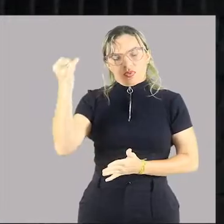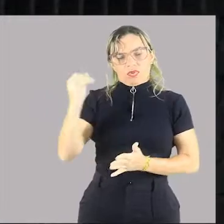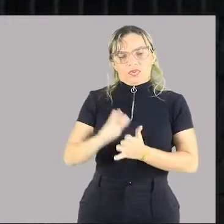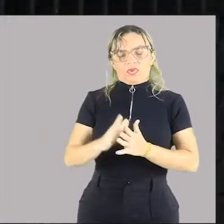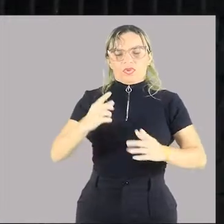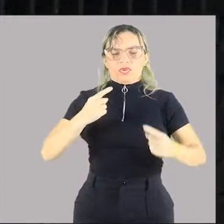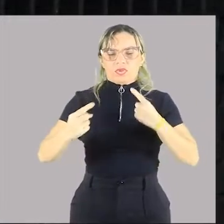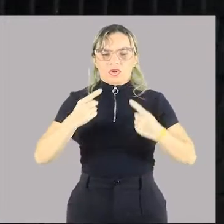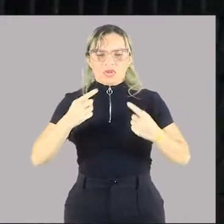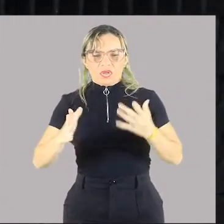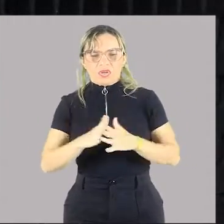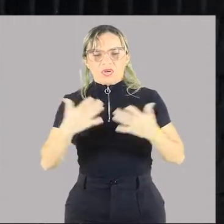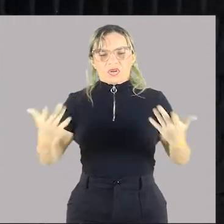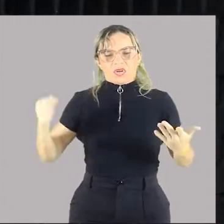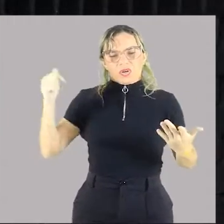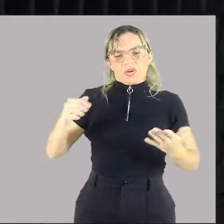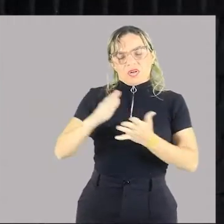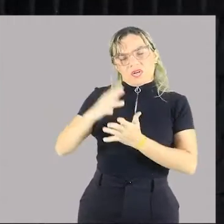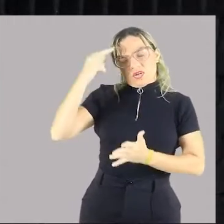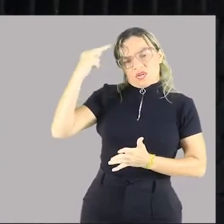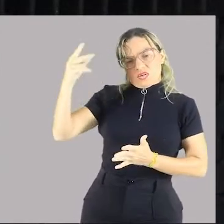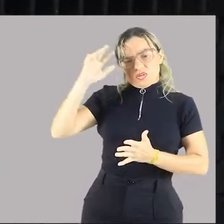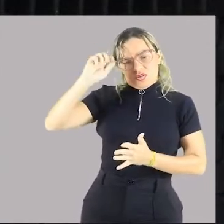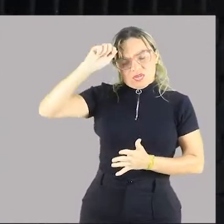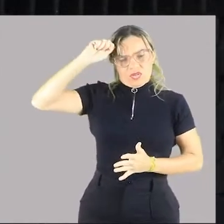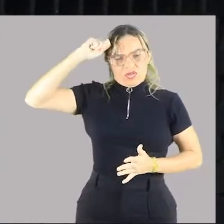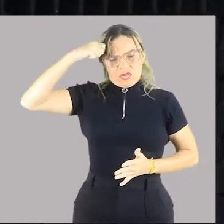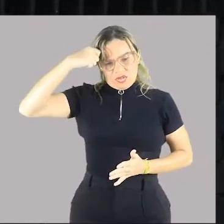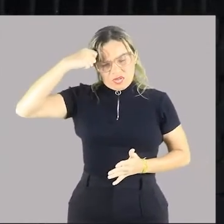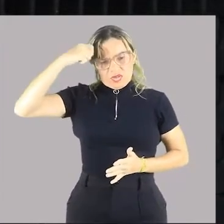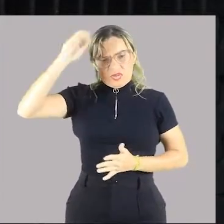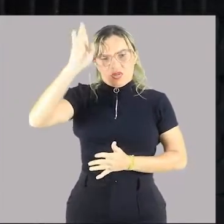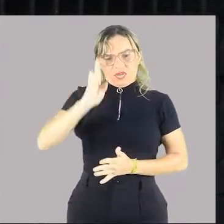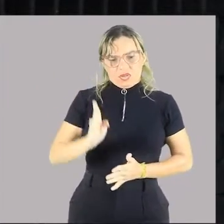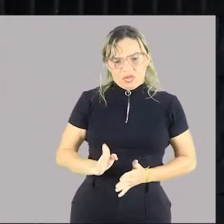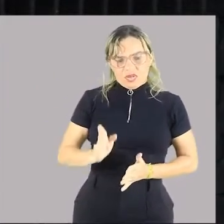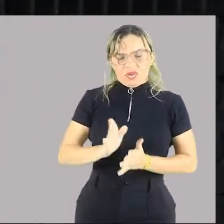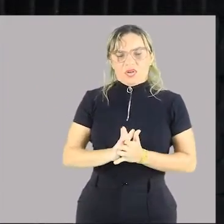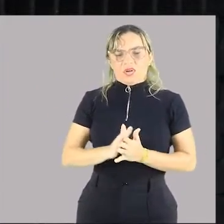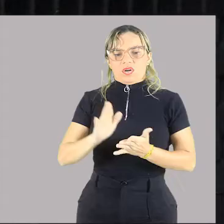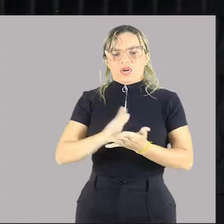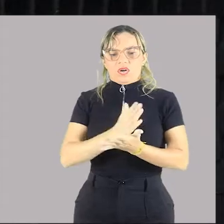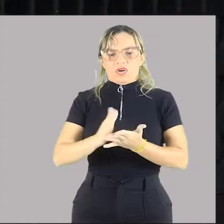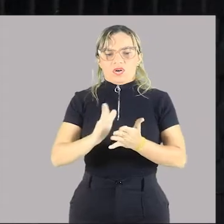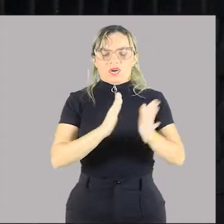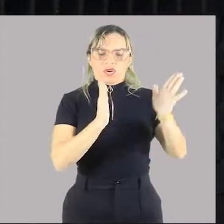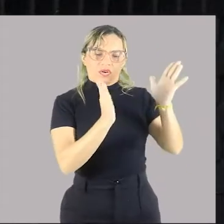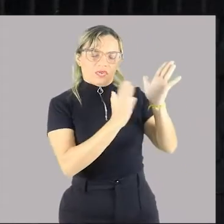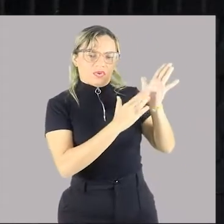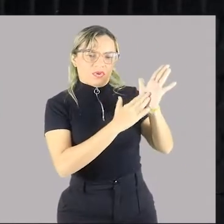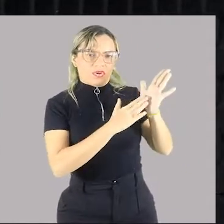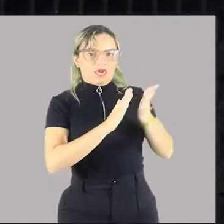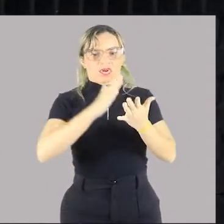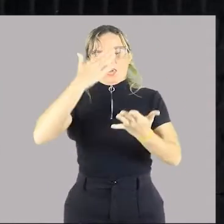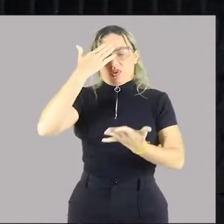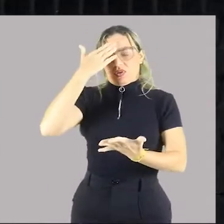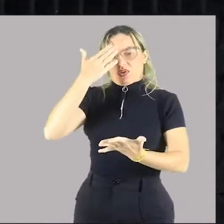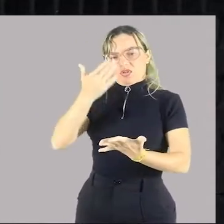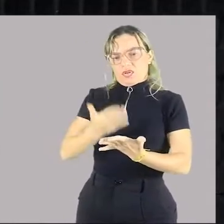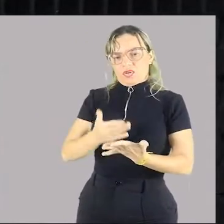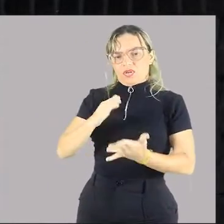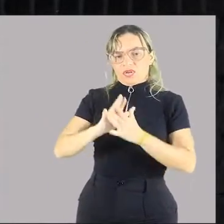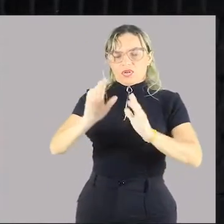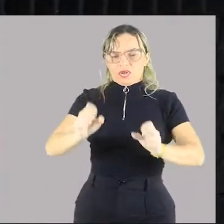a história dos negros no Brasil. Nós trouxemos algumas propostas que acreditamos que a partir